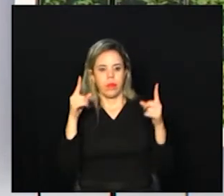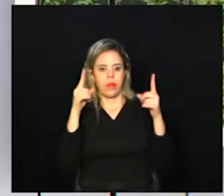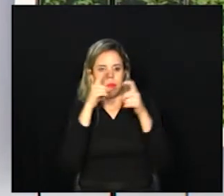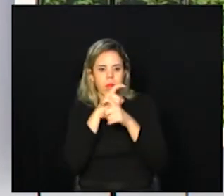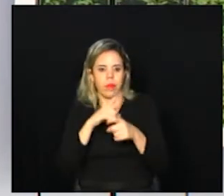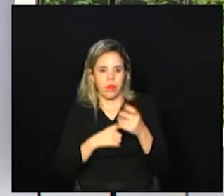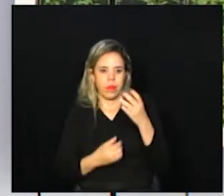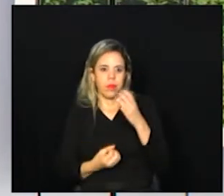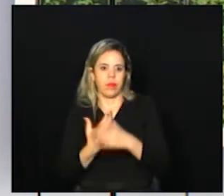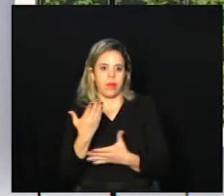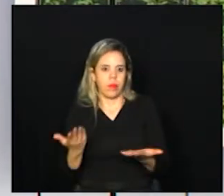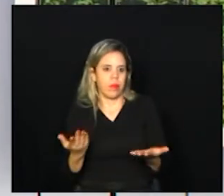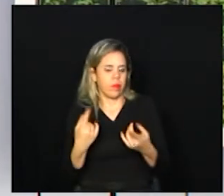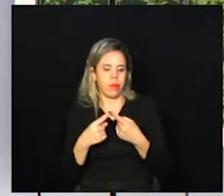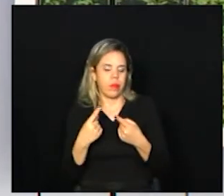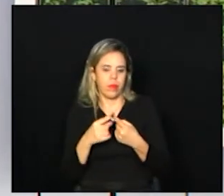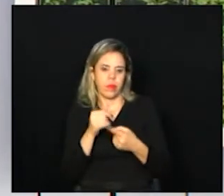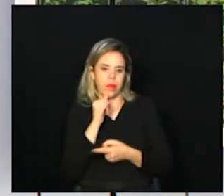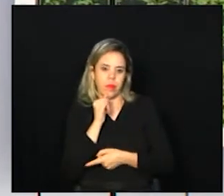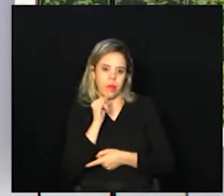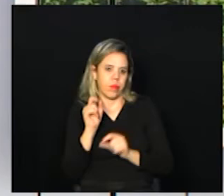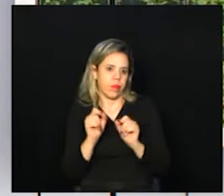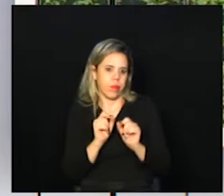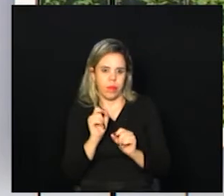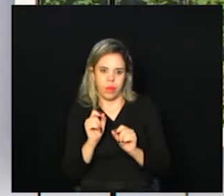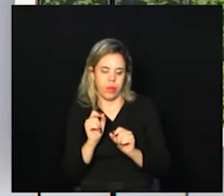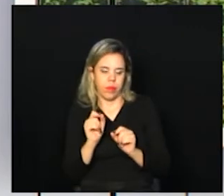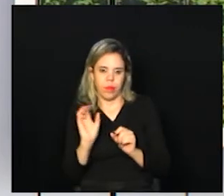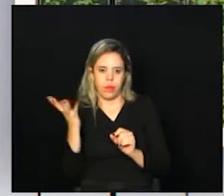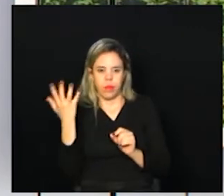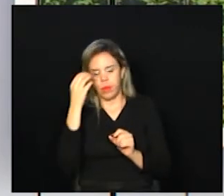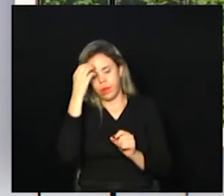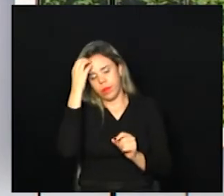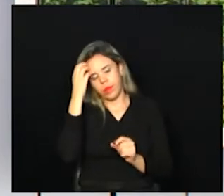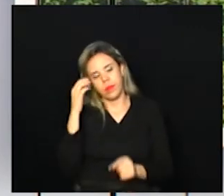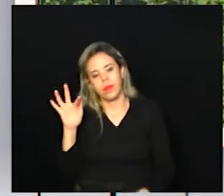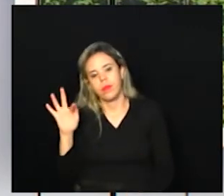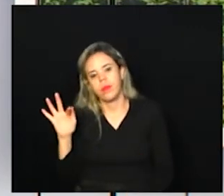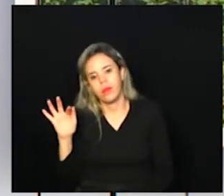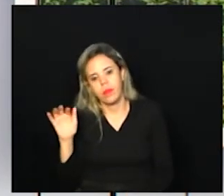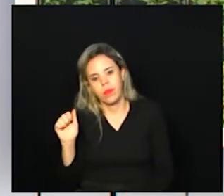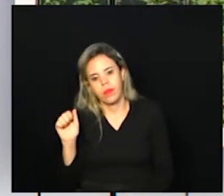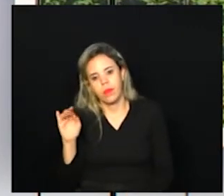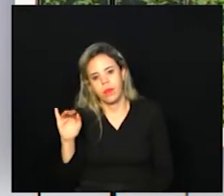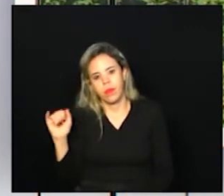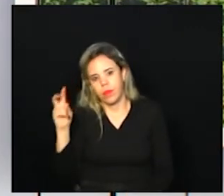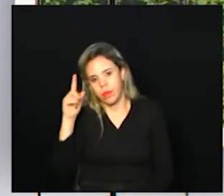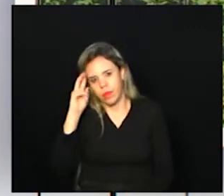complexidade, né? Porque afinal, assim, como aconteceu, acho que a Fábia se lembra das reuniões que nós fizemos lá